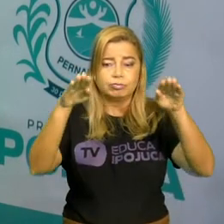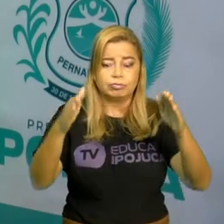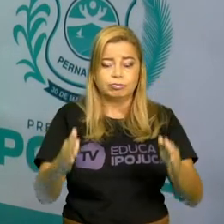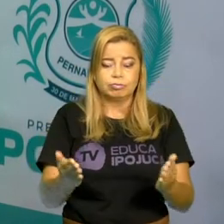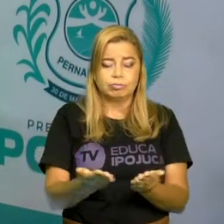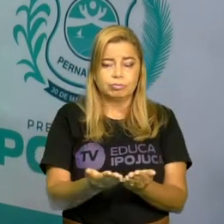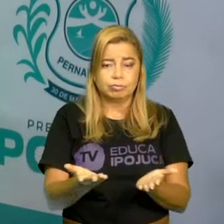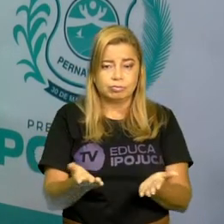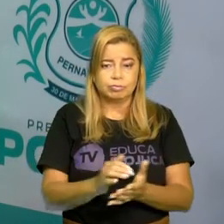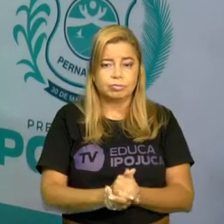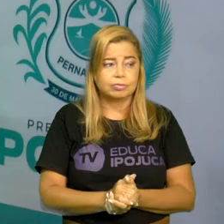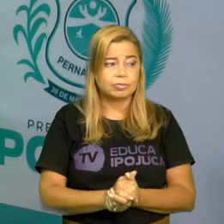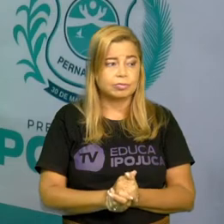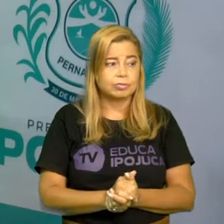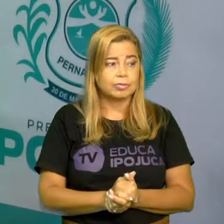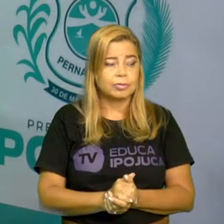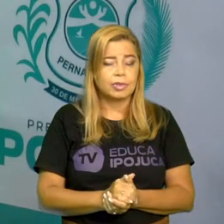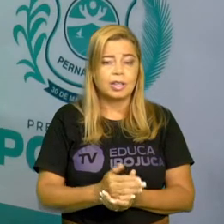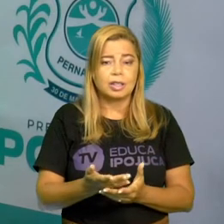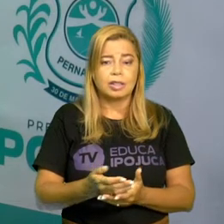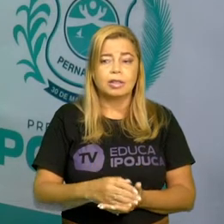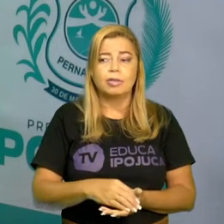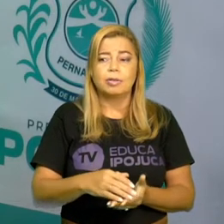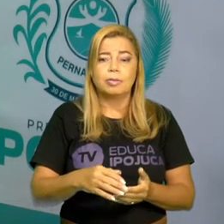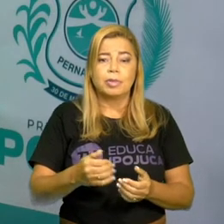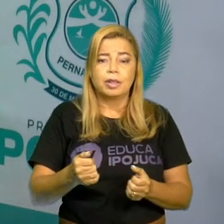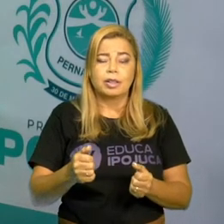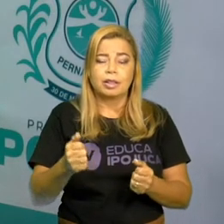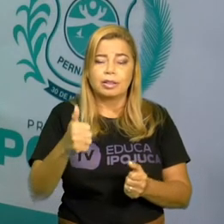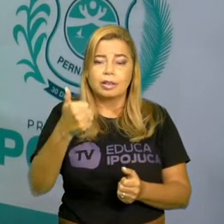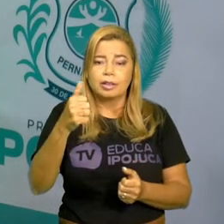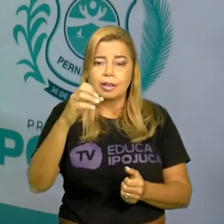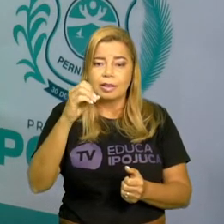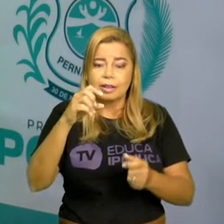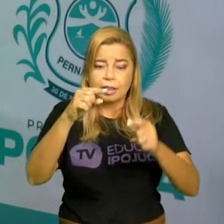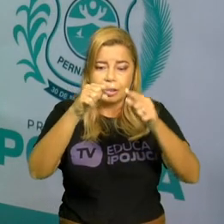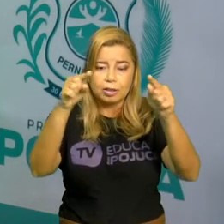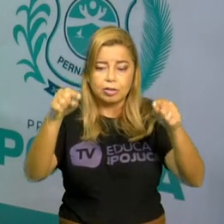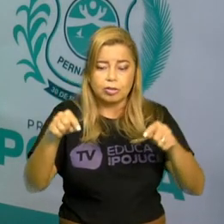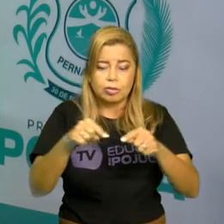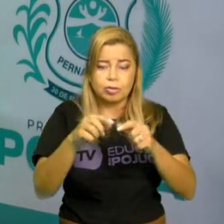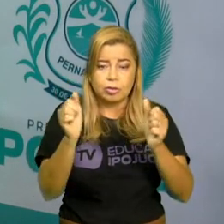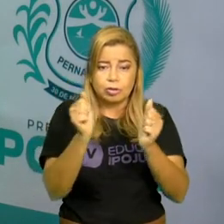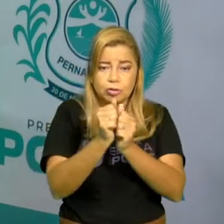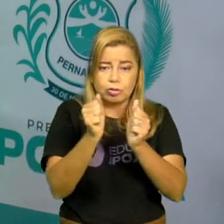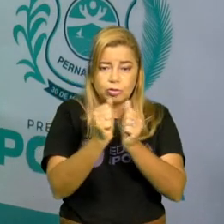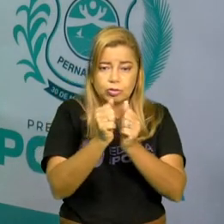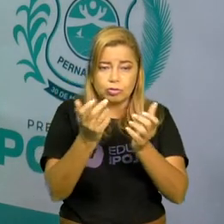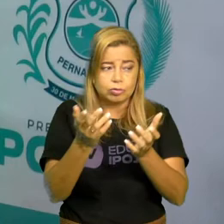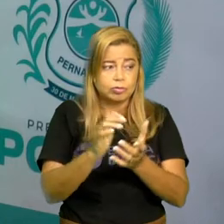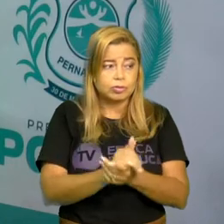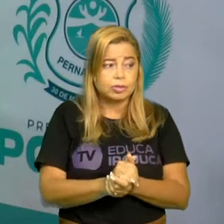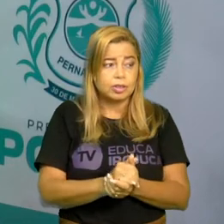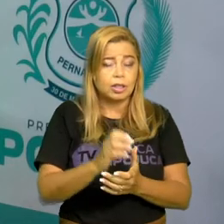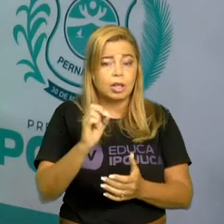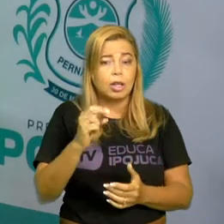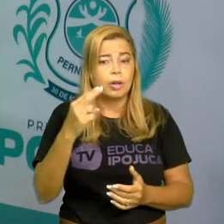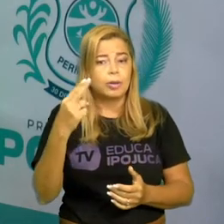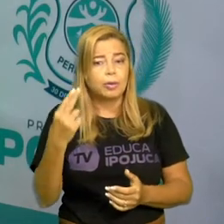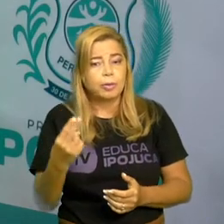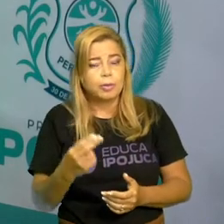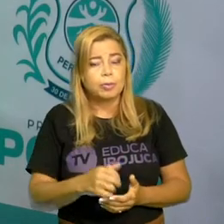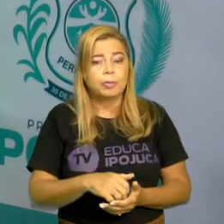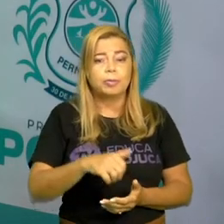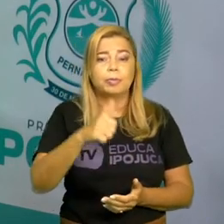pegar 10 placas dessas ou 1000, olha, 1000 cubinhos